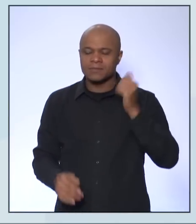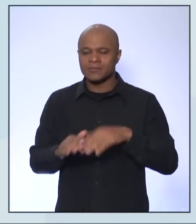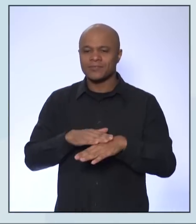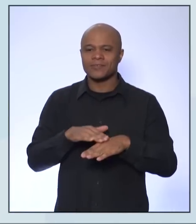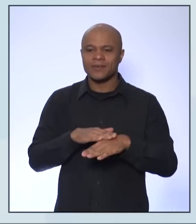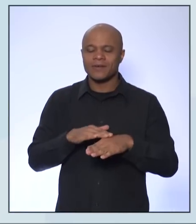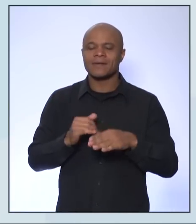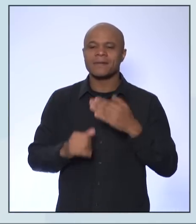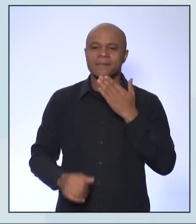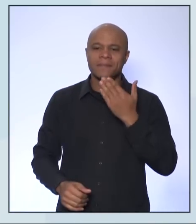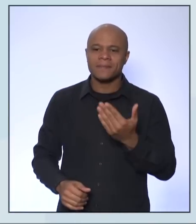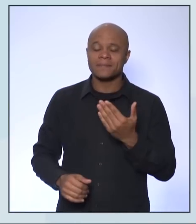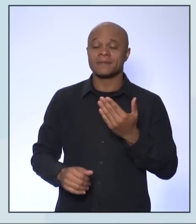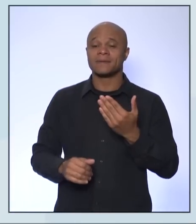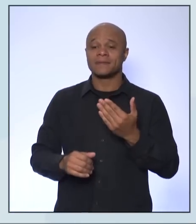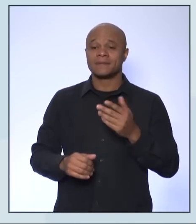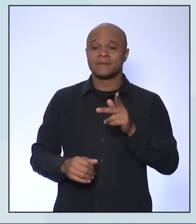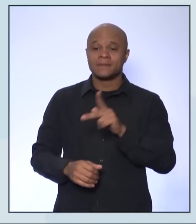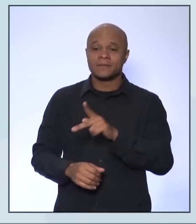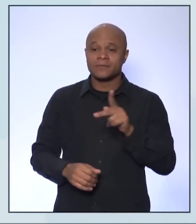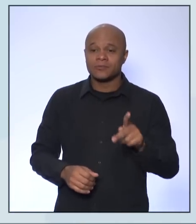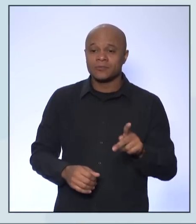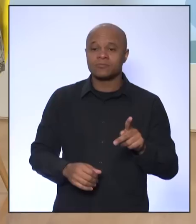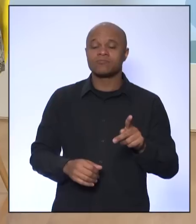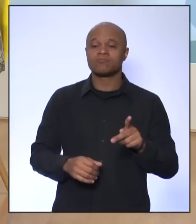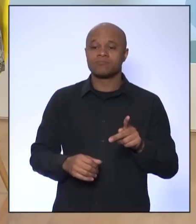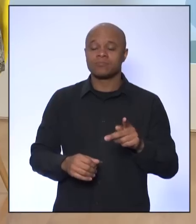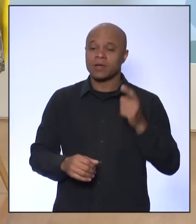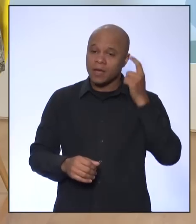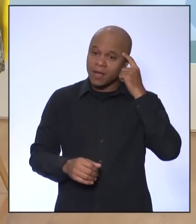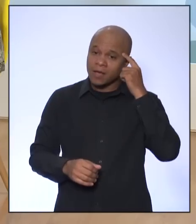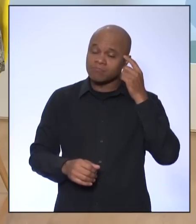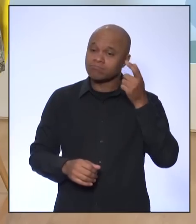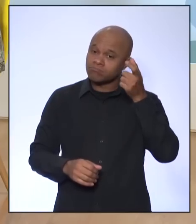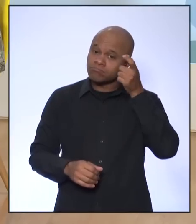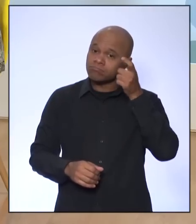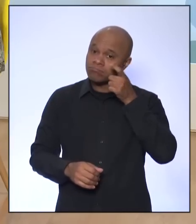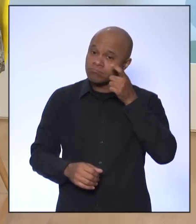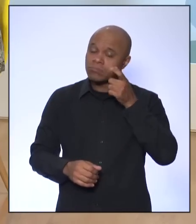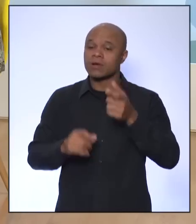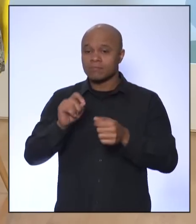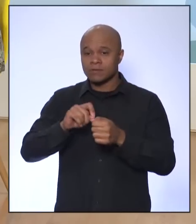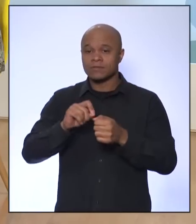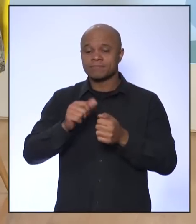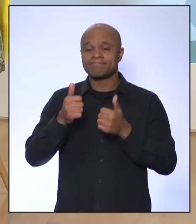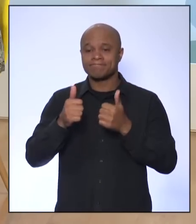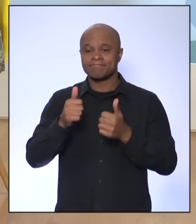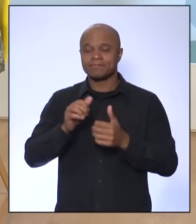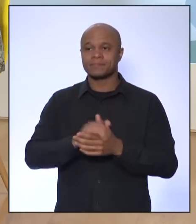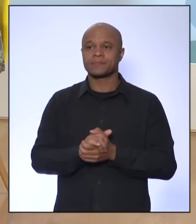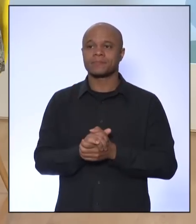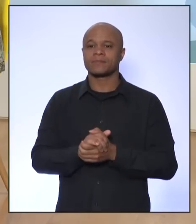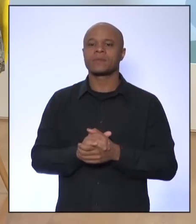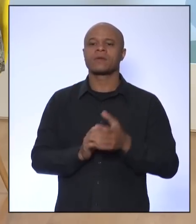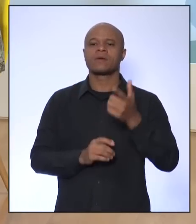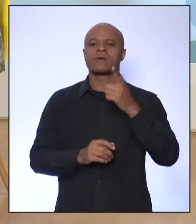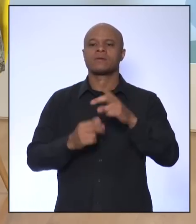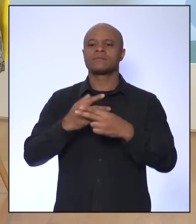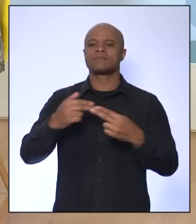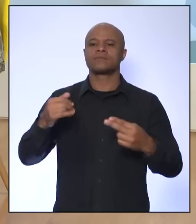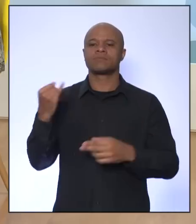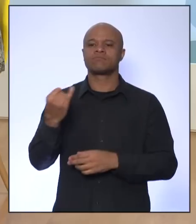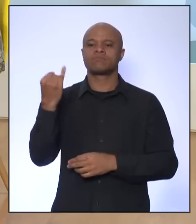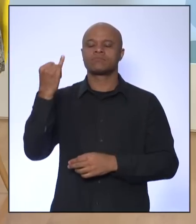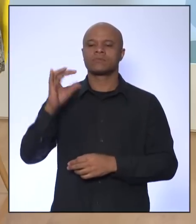a atividade, verifiquem se ele gostaria que vocês fizessem, mas acho que seria legal para vocês fazerem. Outra coisa que aconteceu